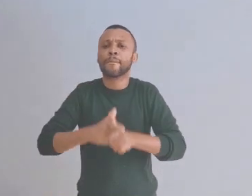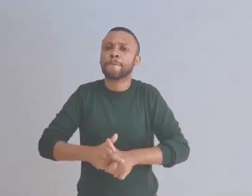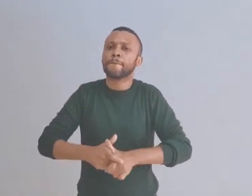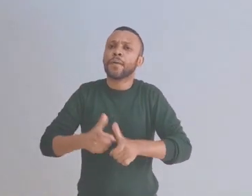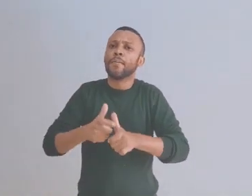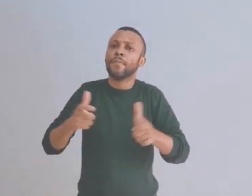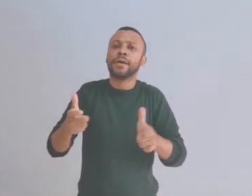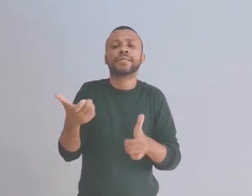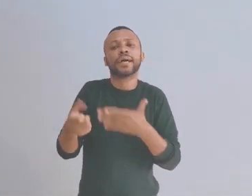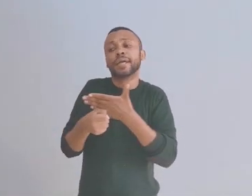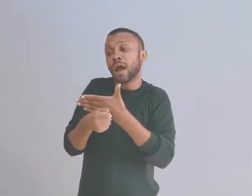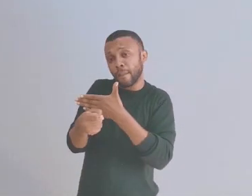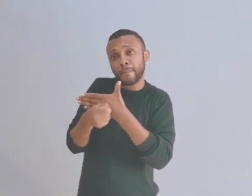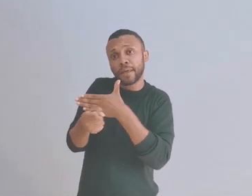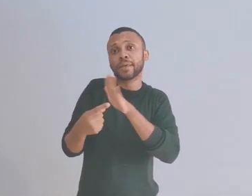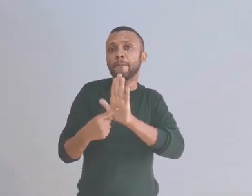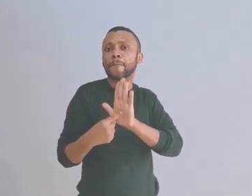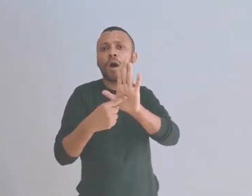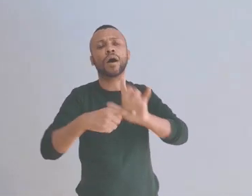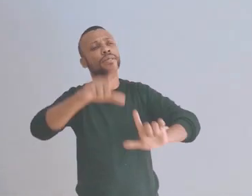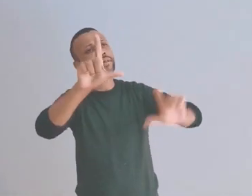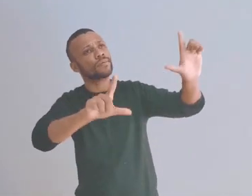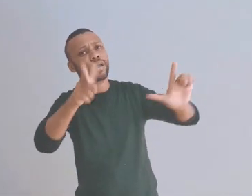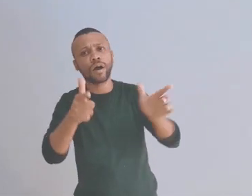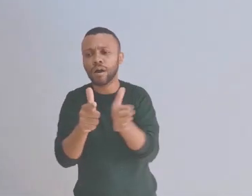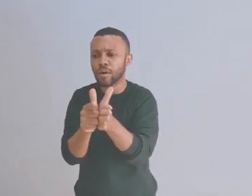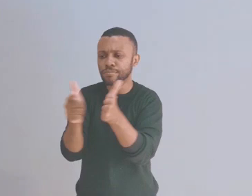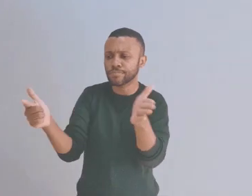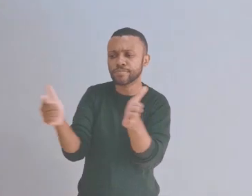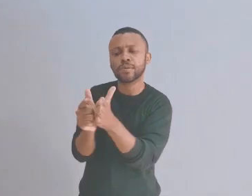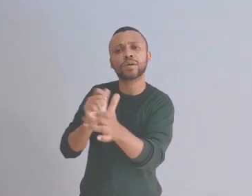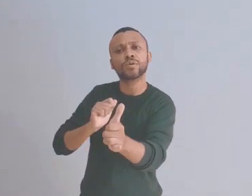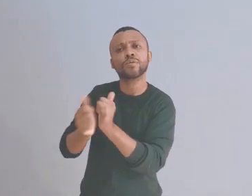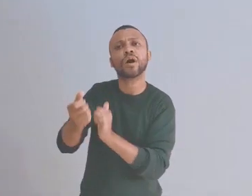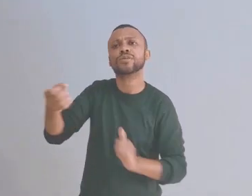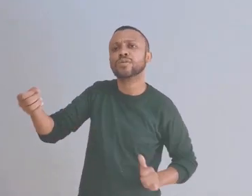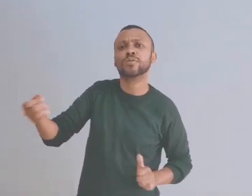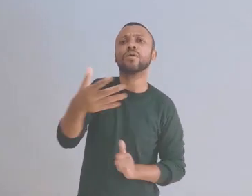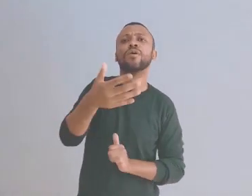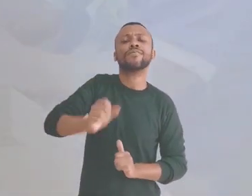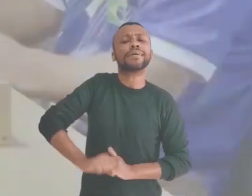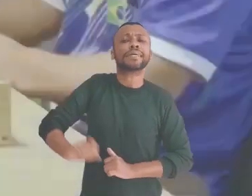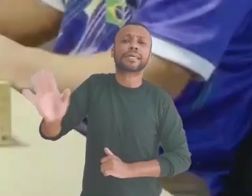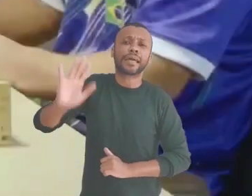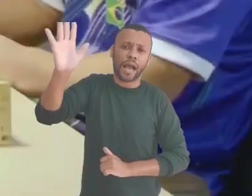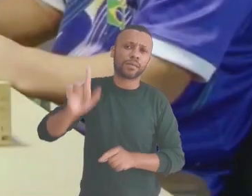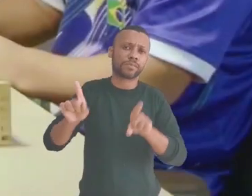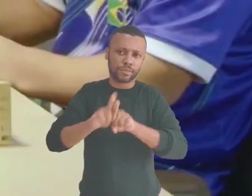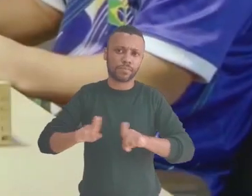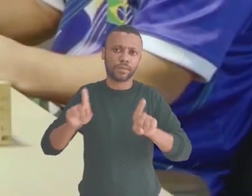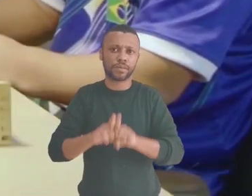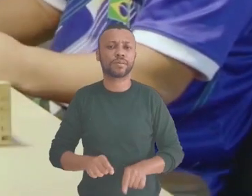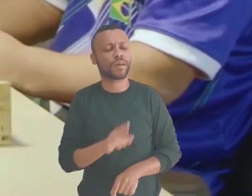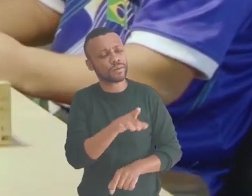mídia bote, porque é um esporte novo. E um esporte caro também. É isso que eu ia dizer. Mais fácil você